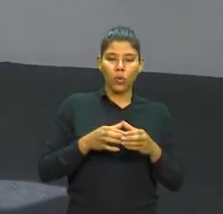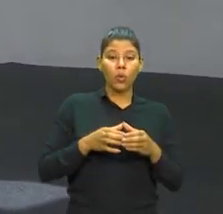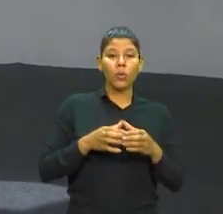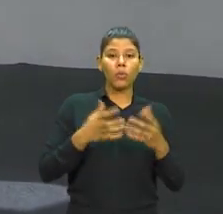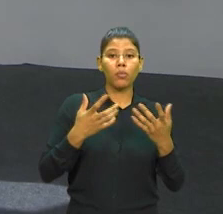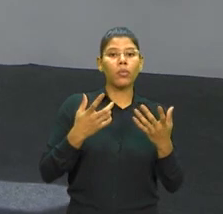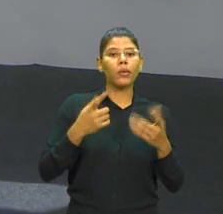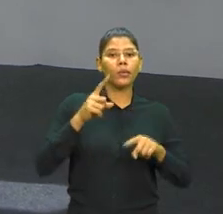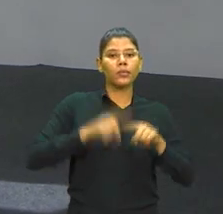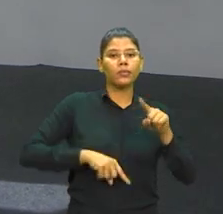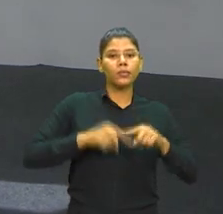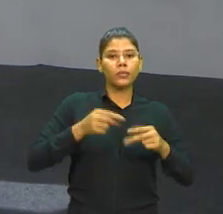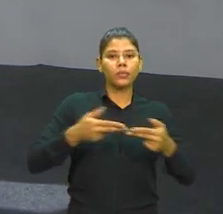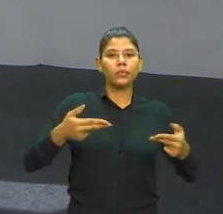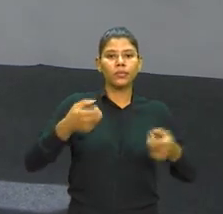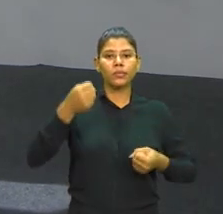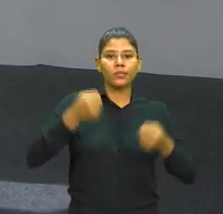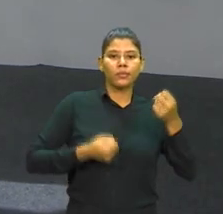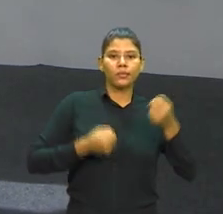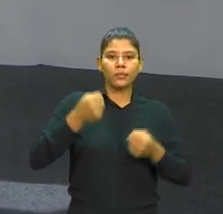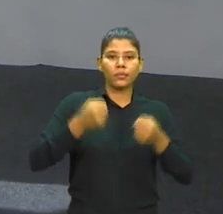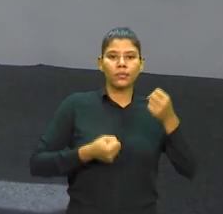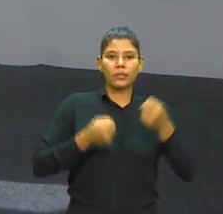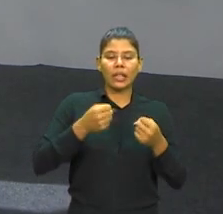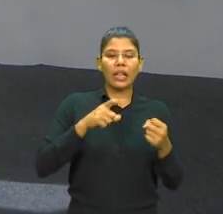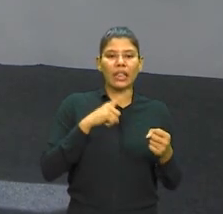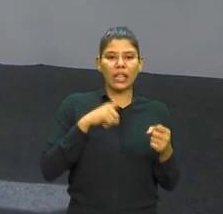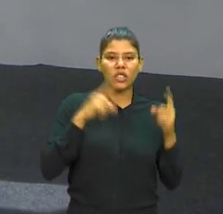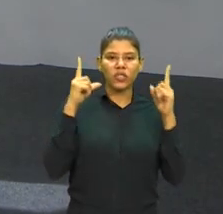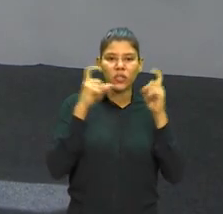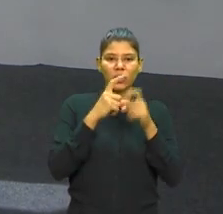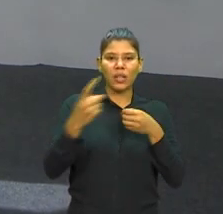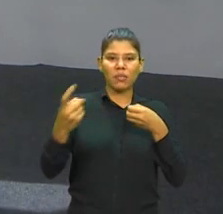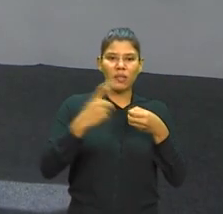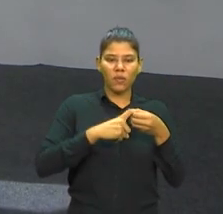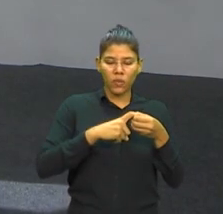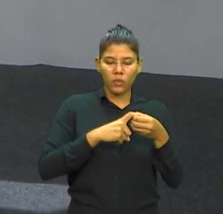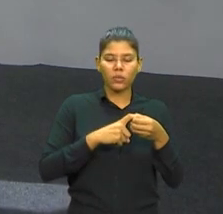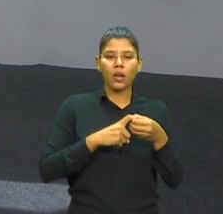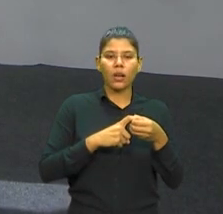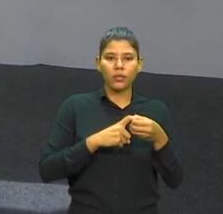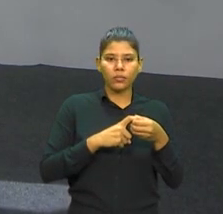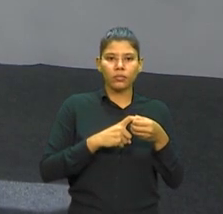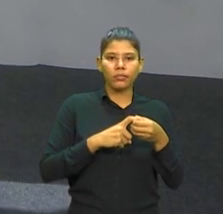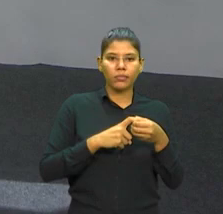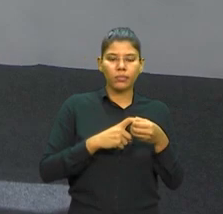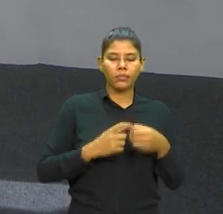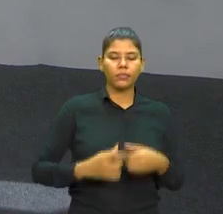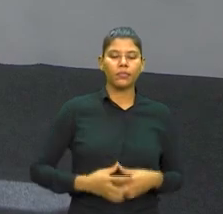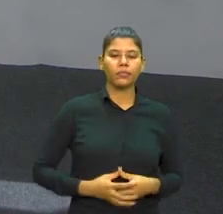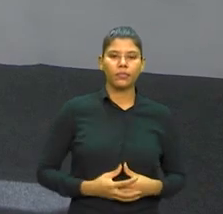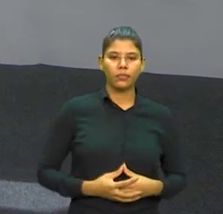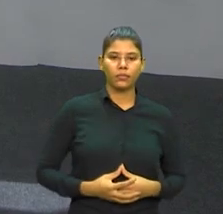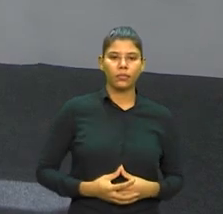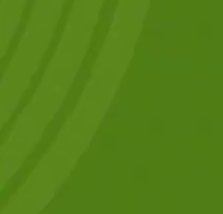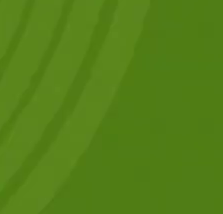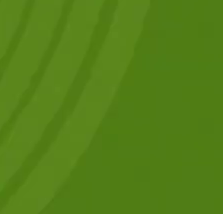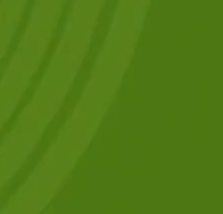seguem dificuldade na retomada Econômica agora são 8 4 a gente volta